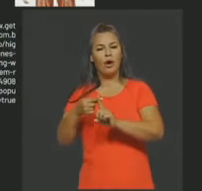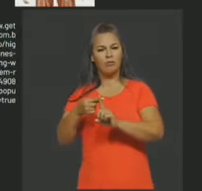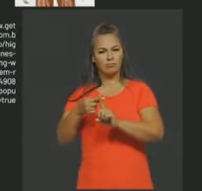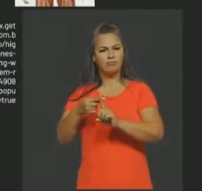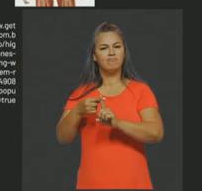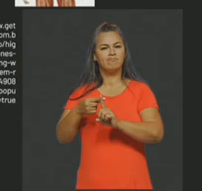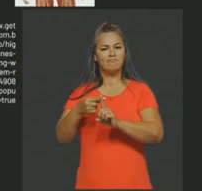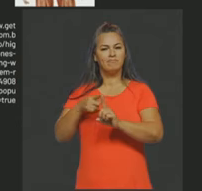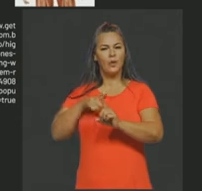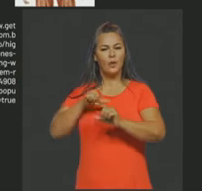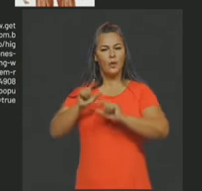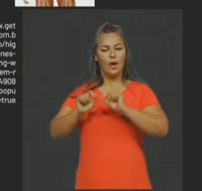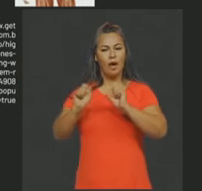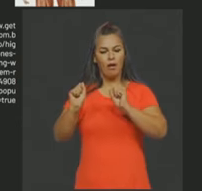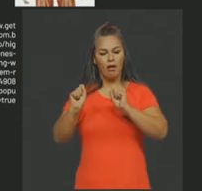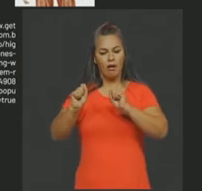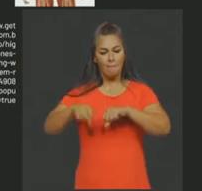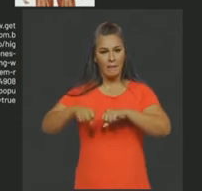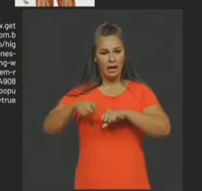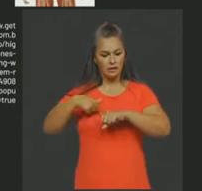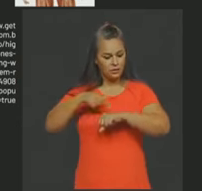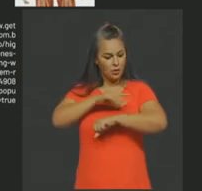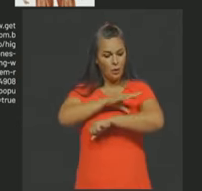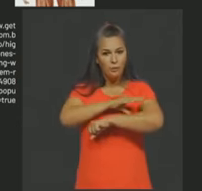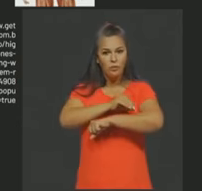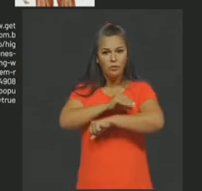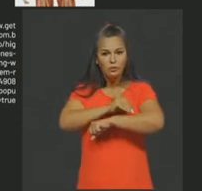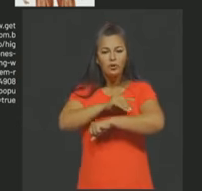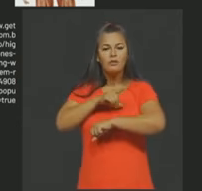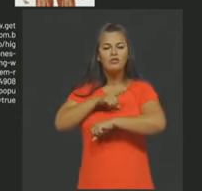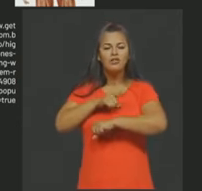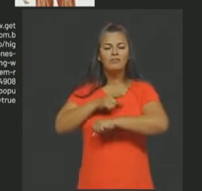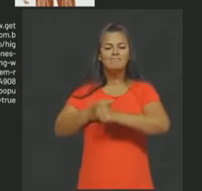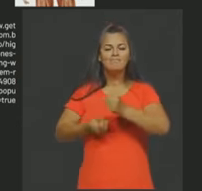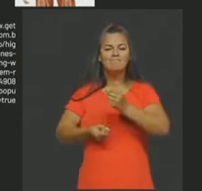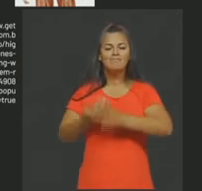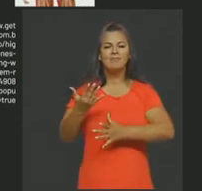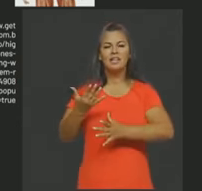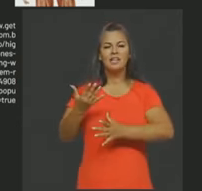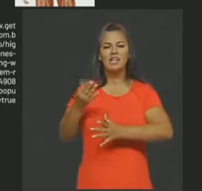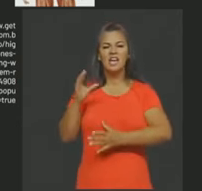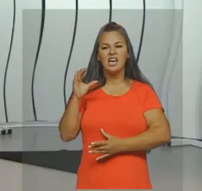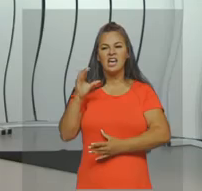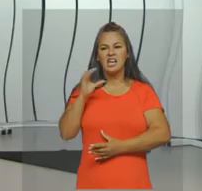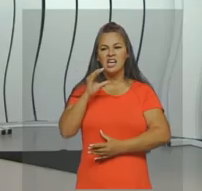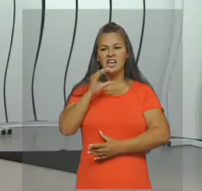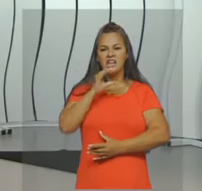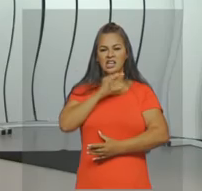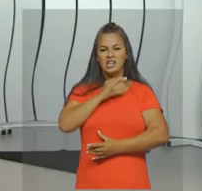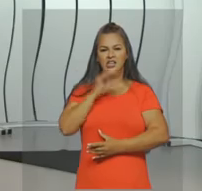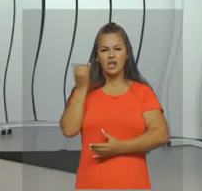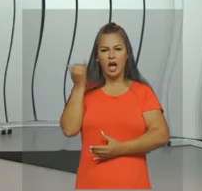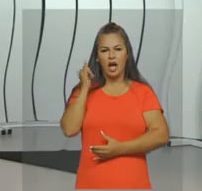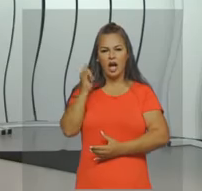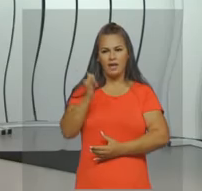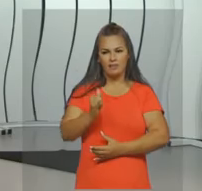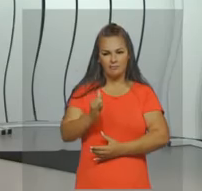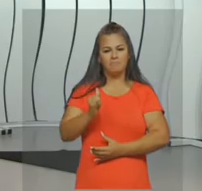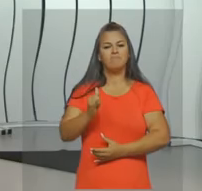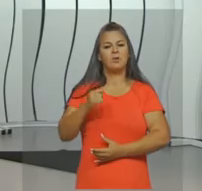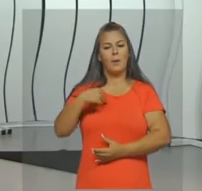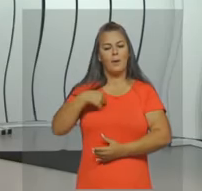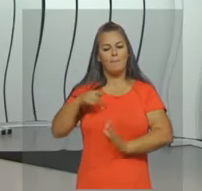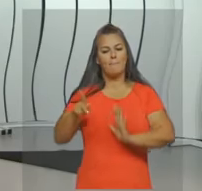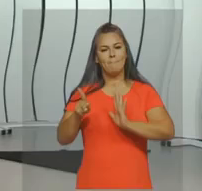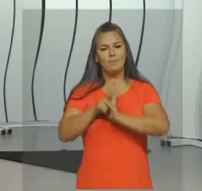calor. O nosso músculo realiza trabalho e nesse trabalho ele gasta energia e também produz